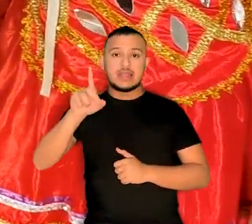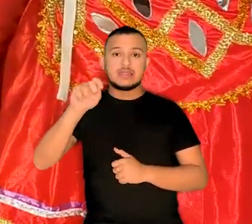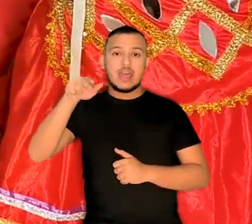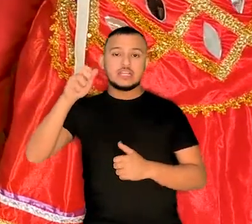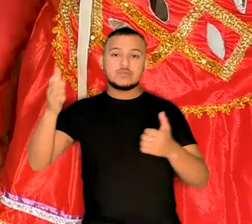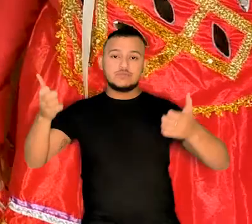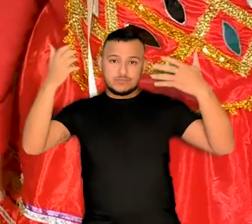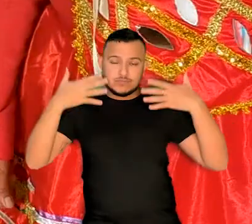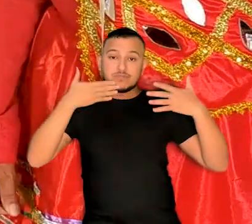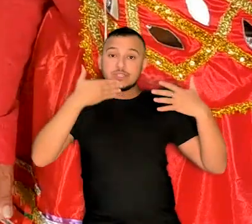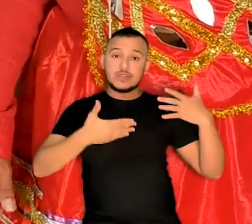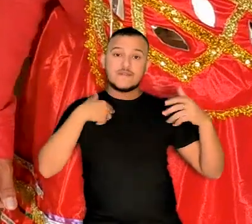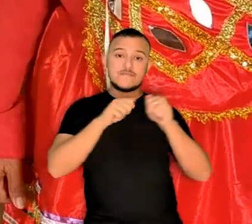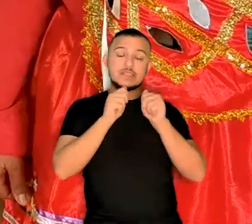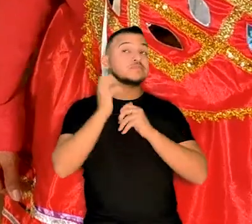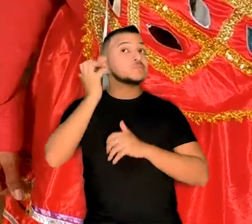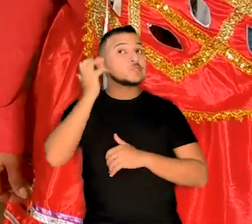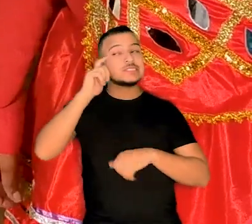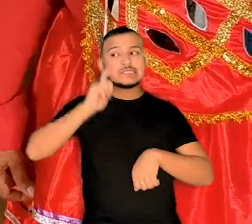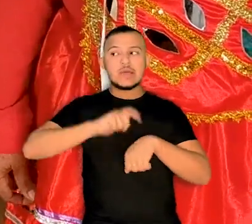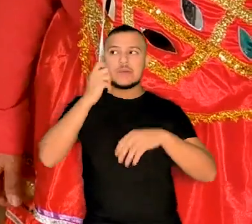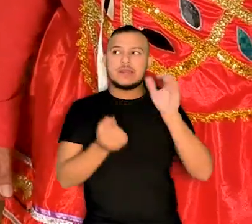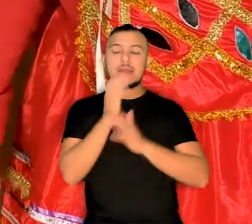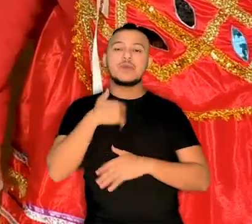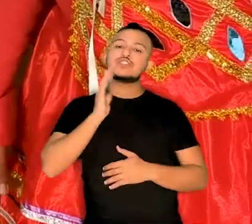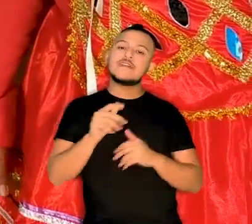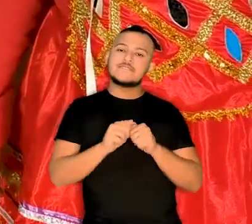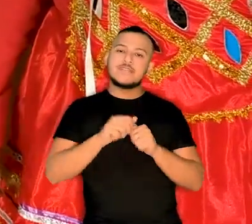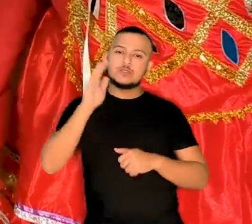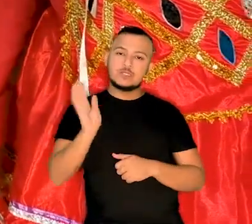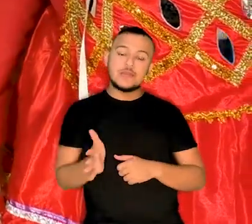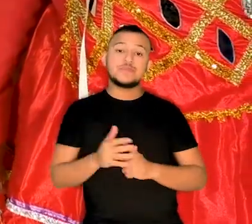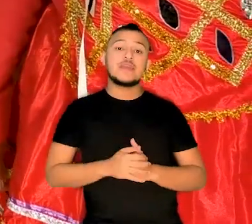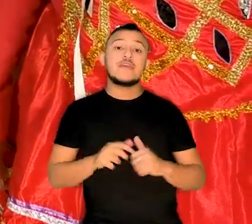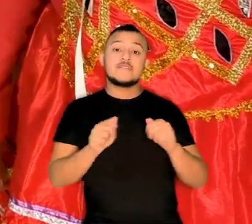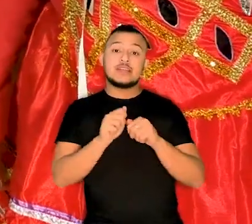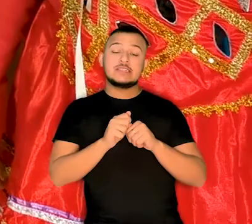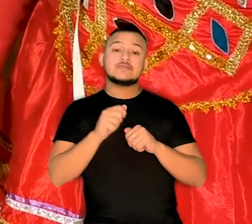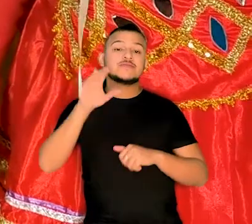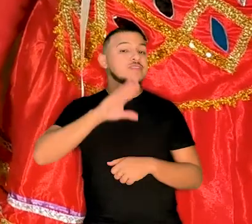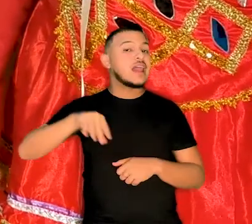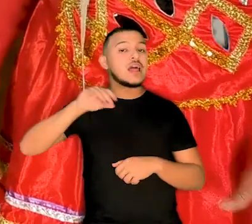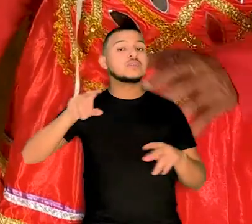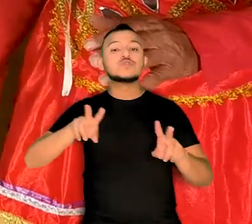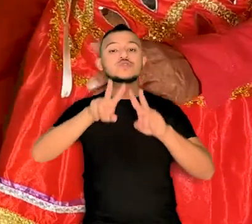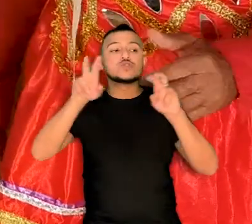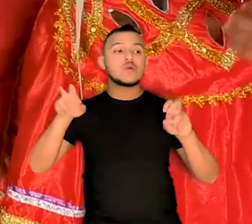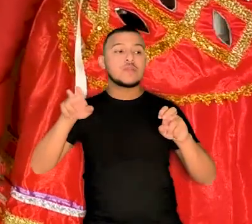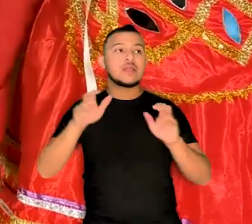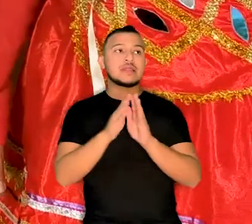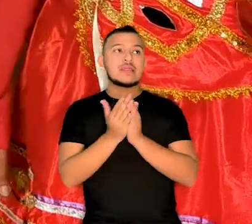falado para mim fazer uma peça na hora, só que eu já tinha feito essa peça. Fazer uma peça falando sobre algo da